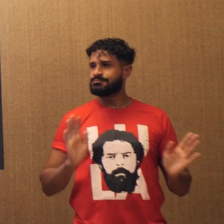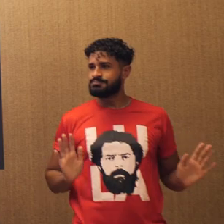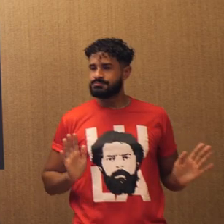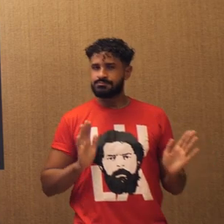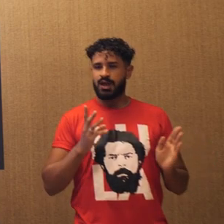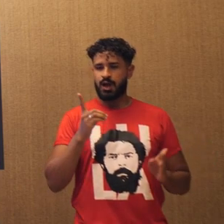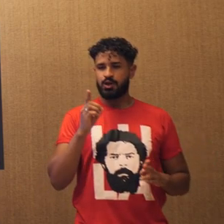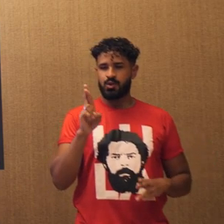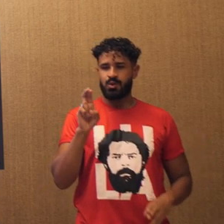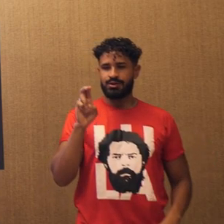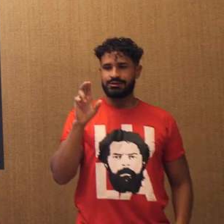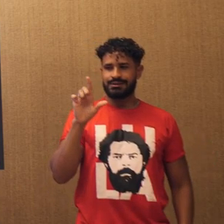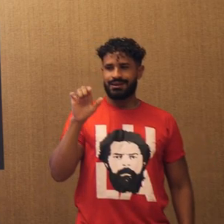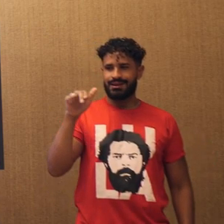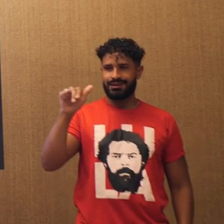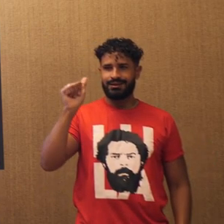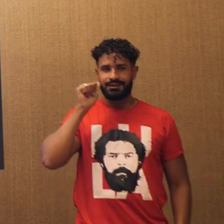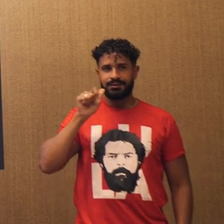eleição. Dorcelina